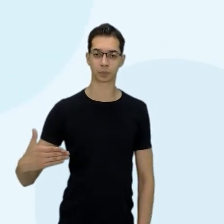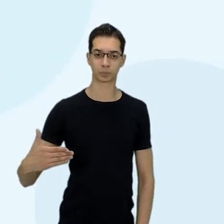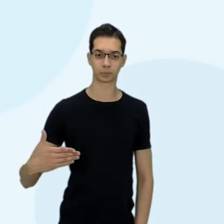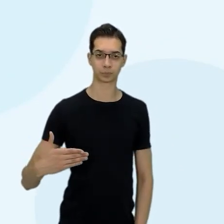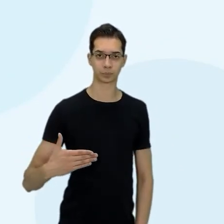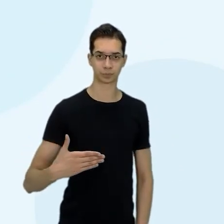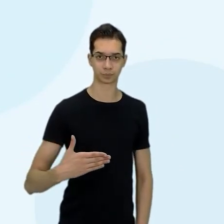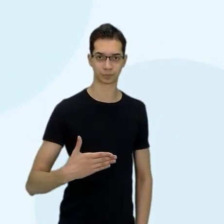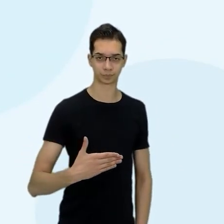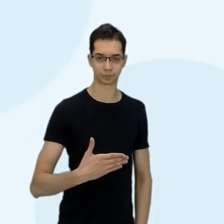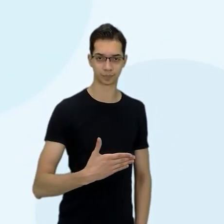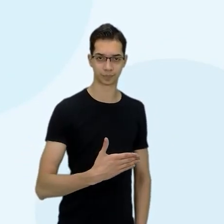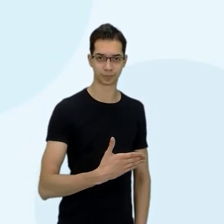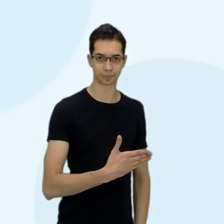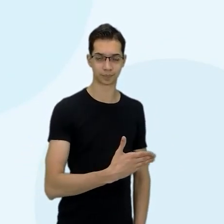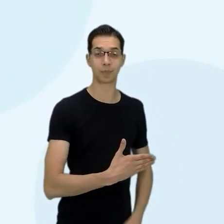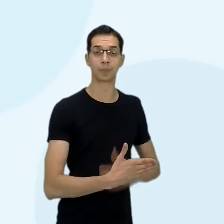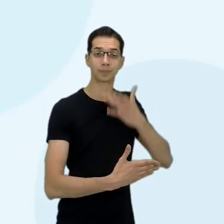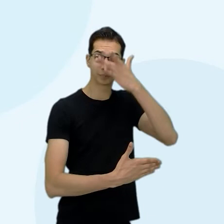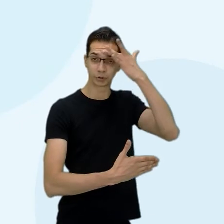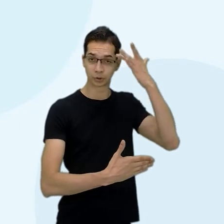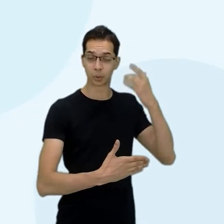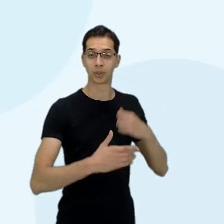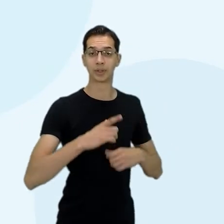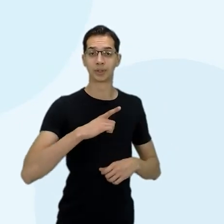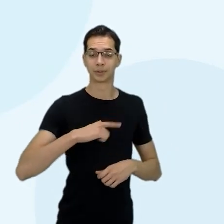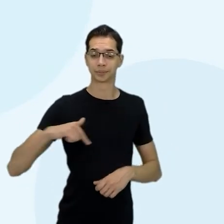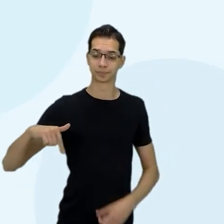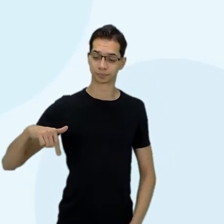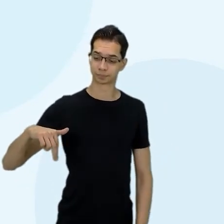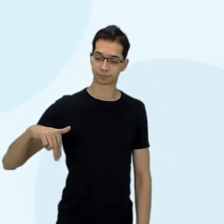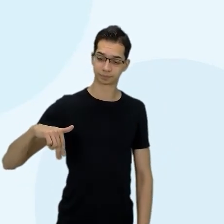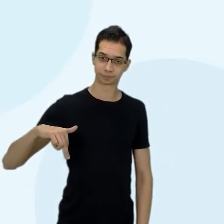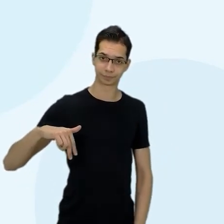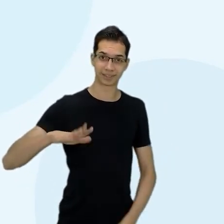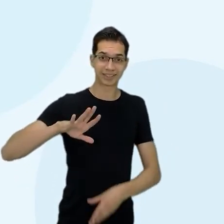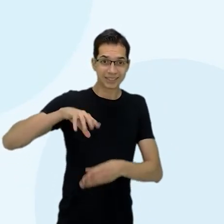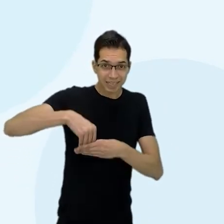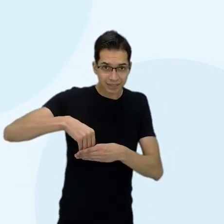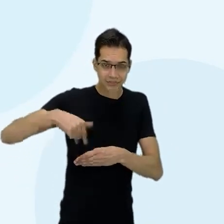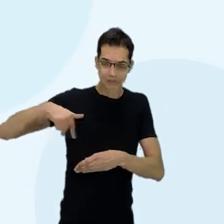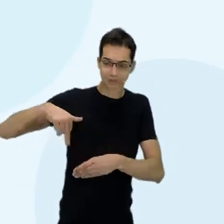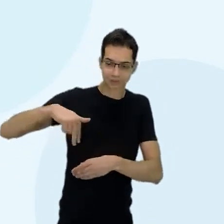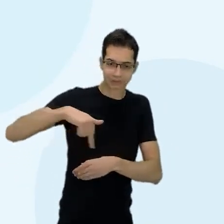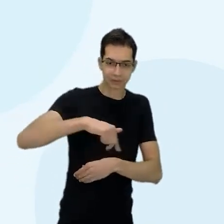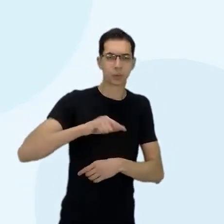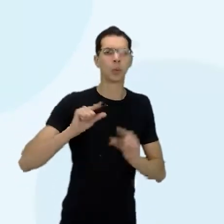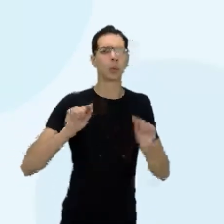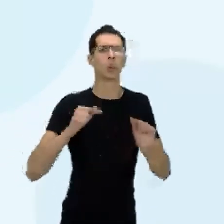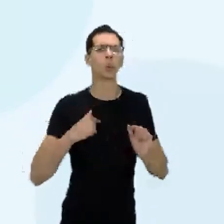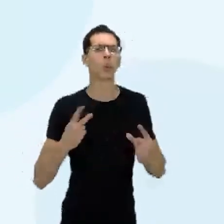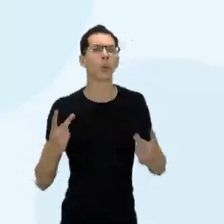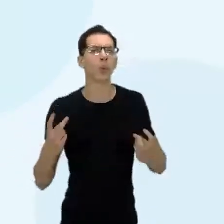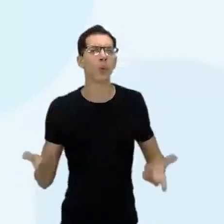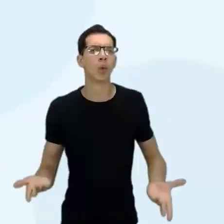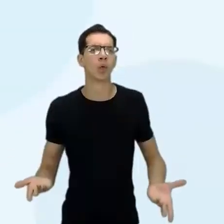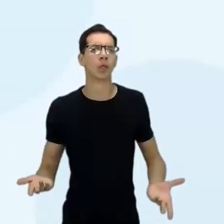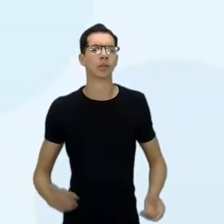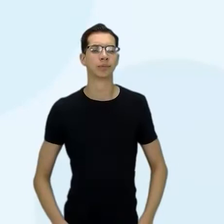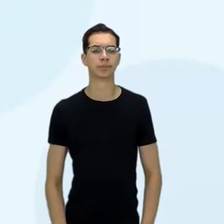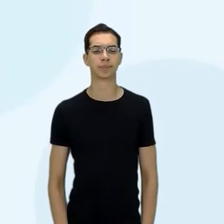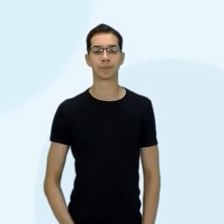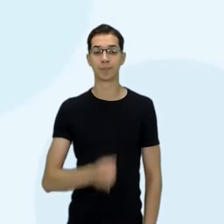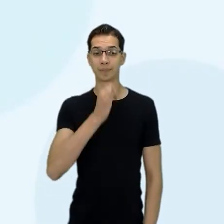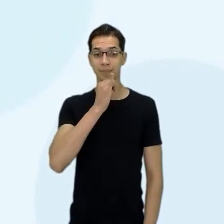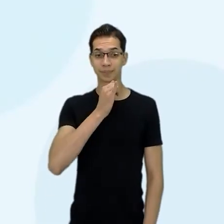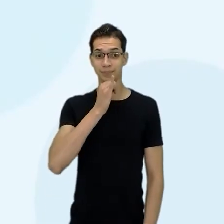está andando ali na plataforma, o que eu vou perceber? Eu observando o